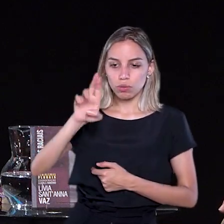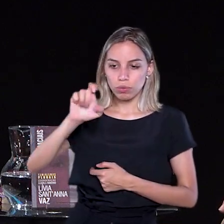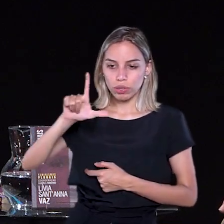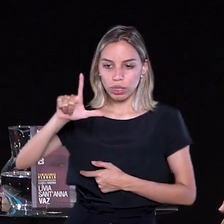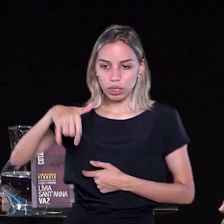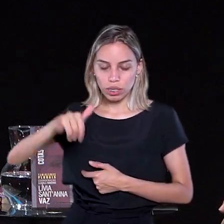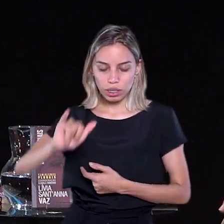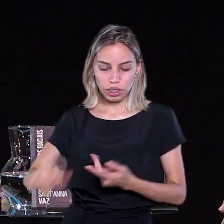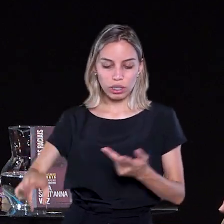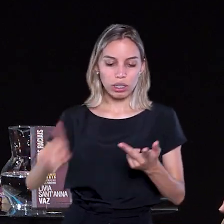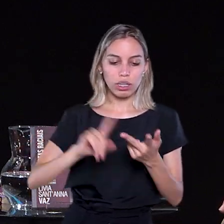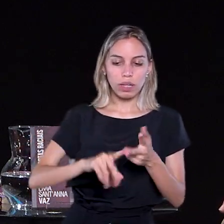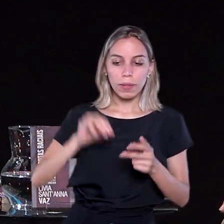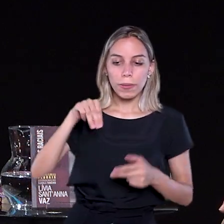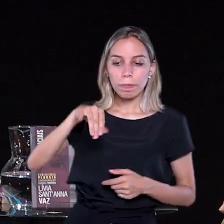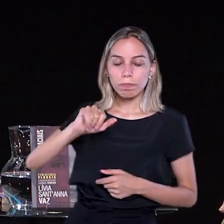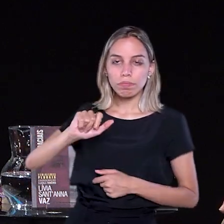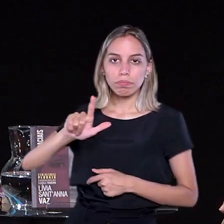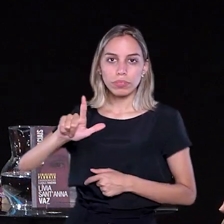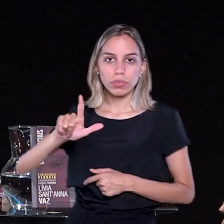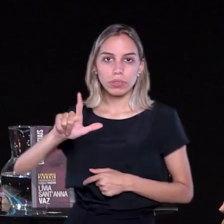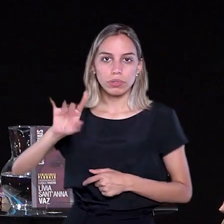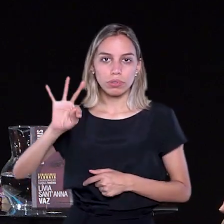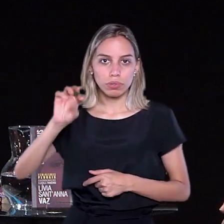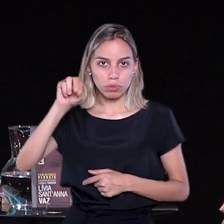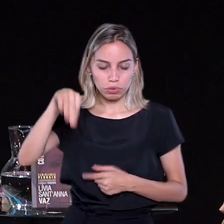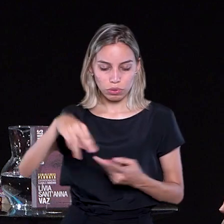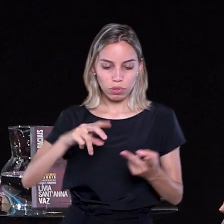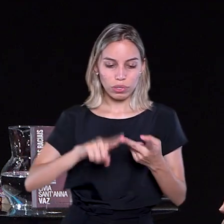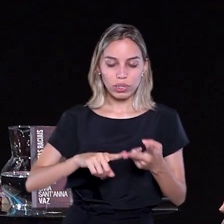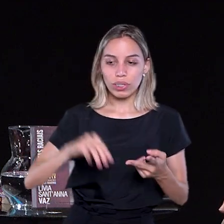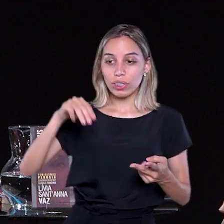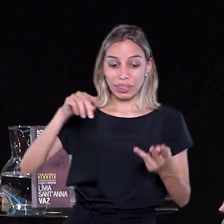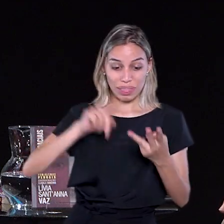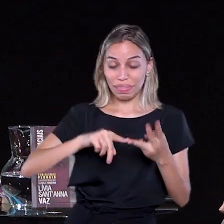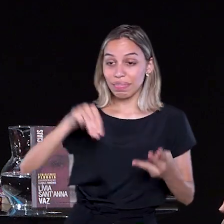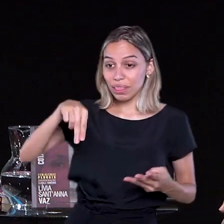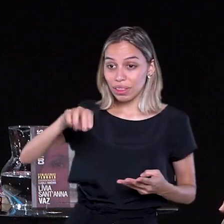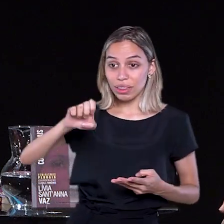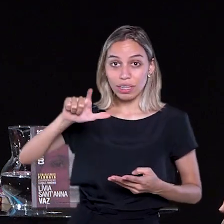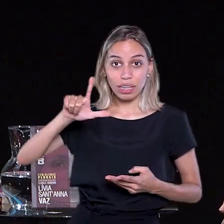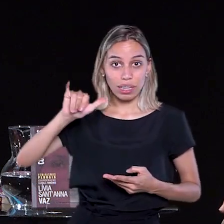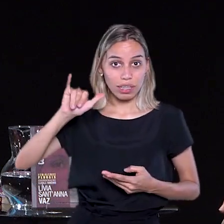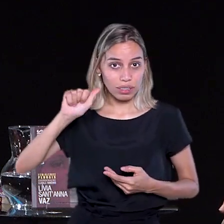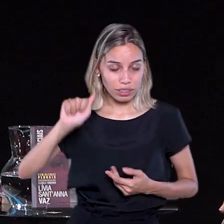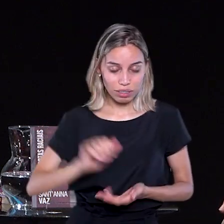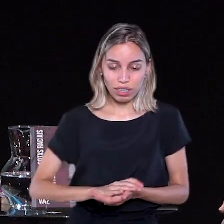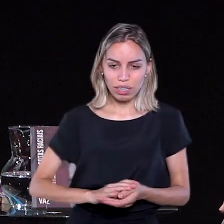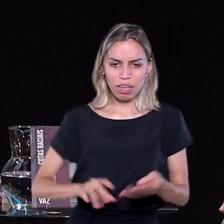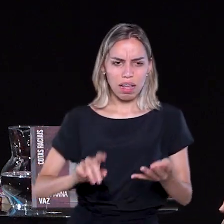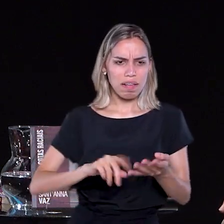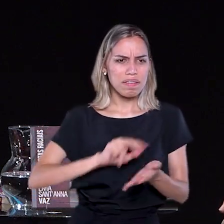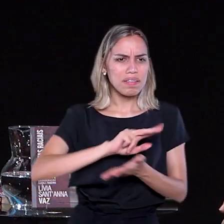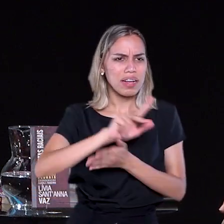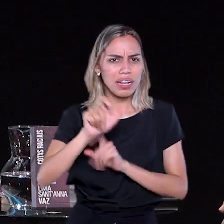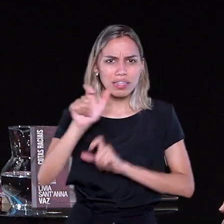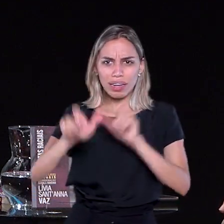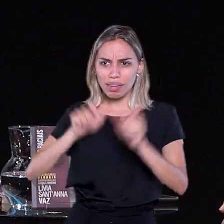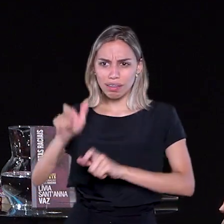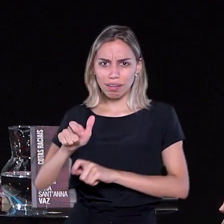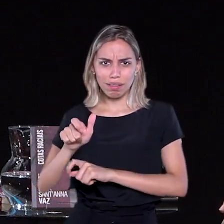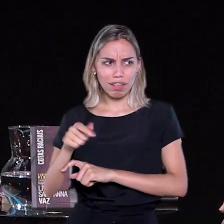Santos, geógrafo, a Lélia Gonzalez, gente, a Angela Davis veio aqui e diz, não sei por que vocês me buscam tanto. Eu